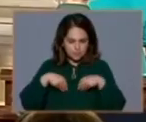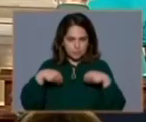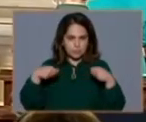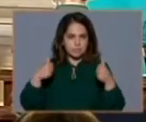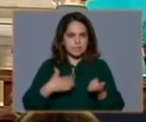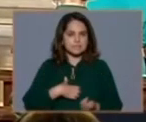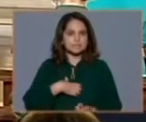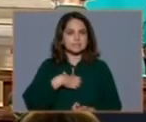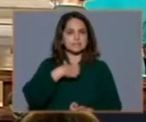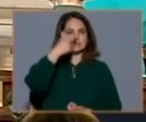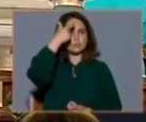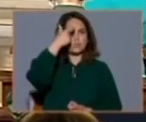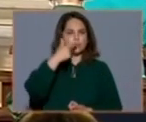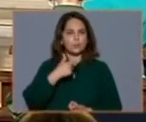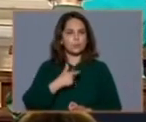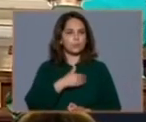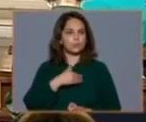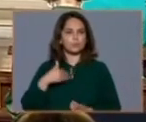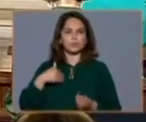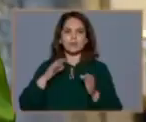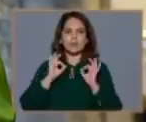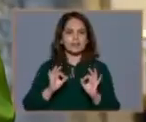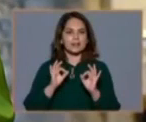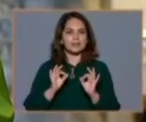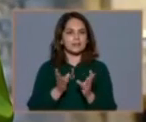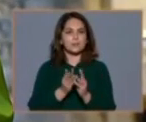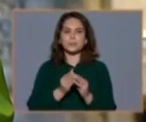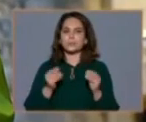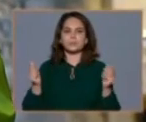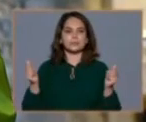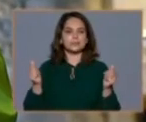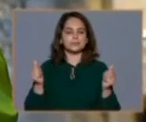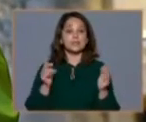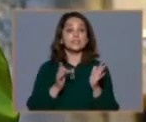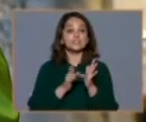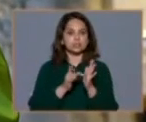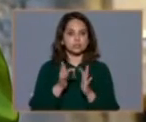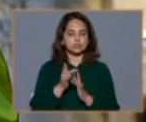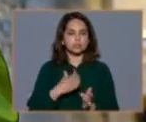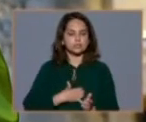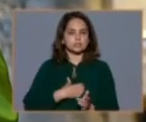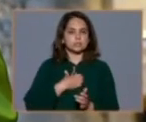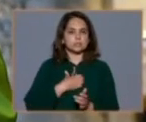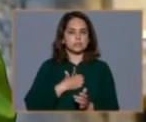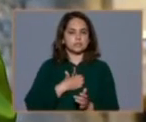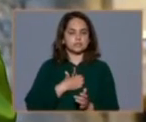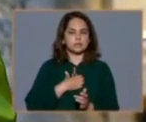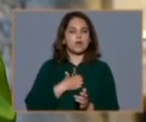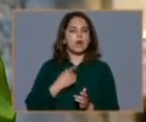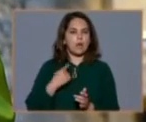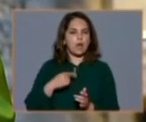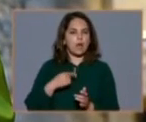sentiu no seu corpo que estava curada da doença. Jesus notou logo que saíra